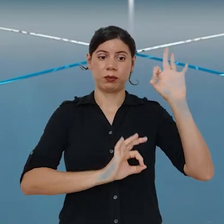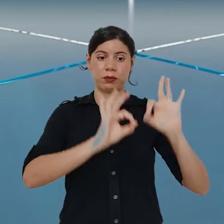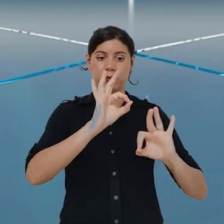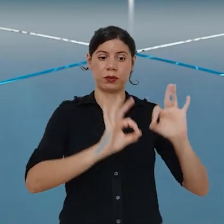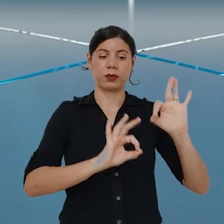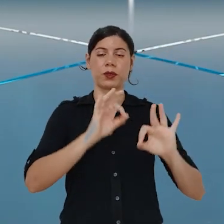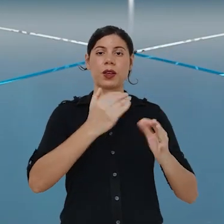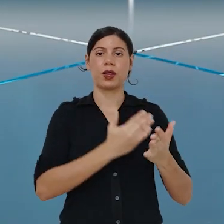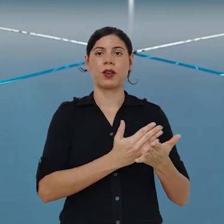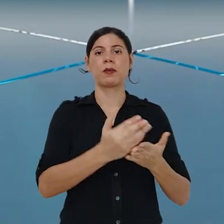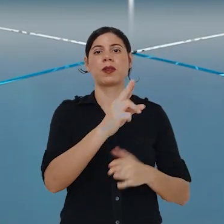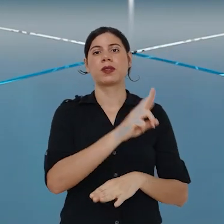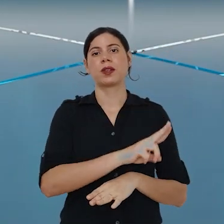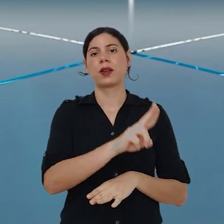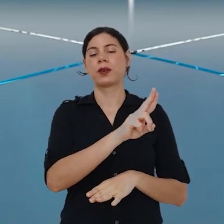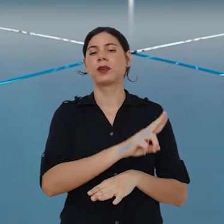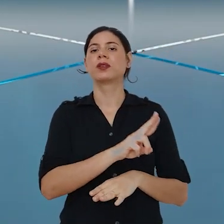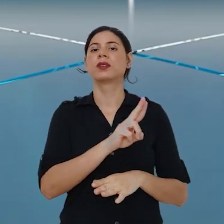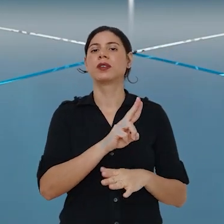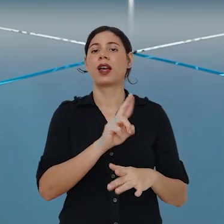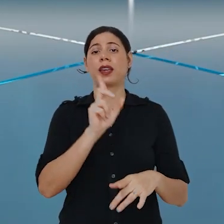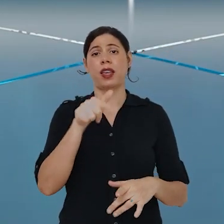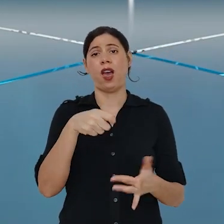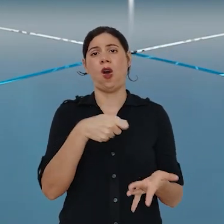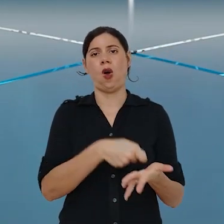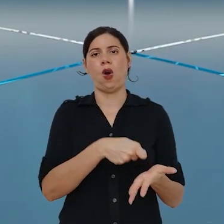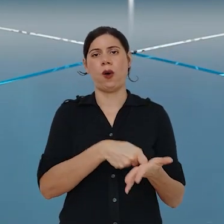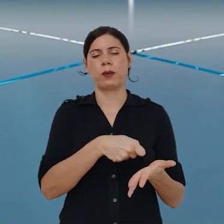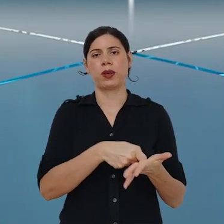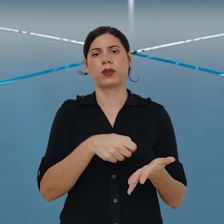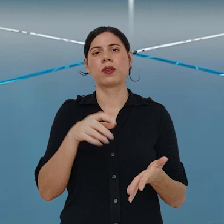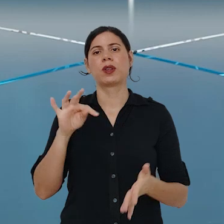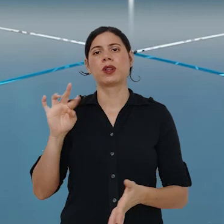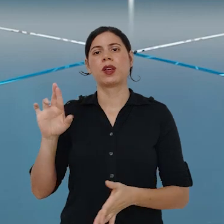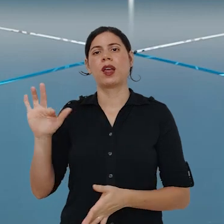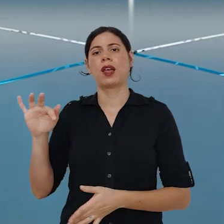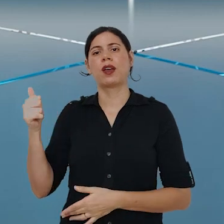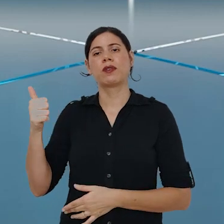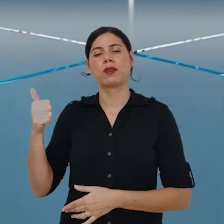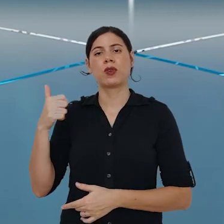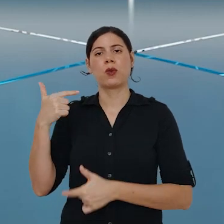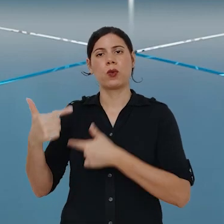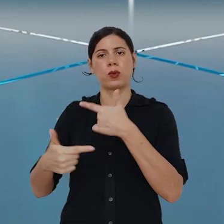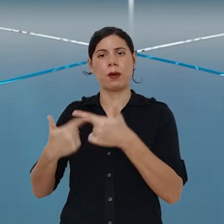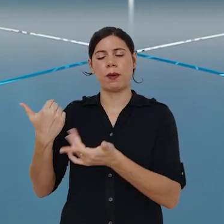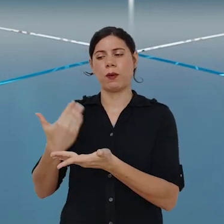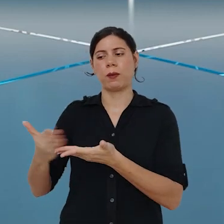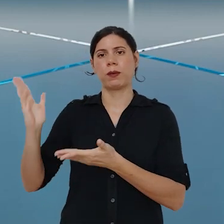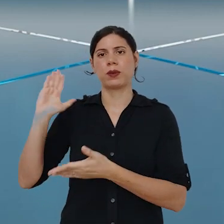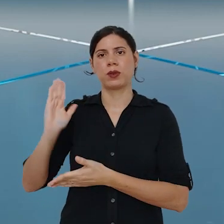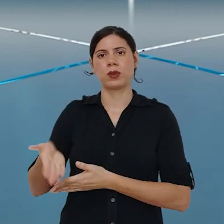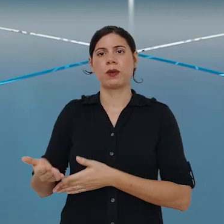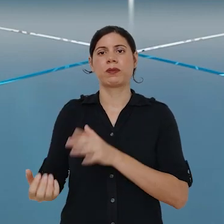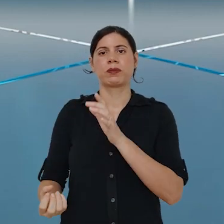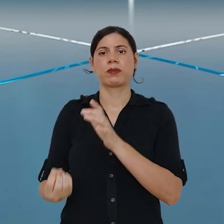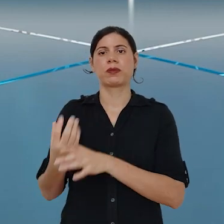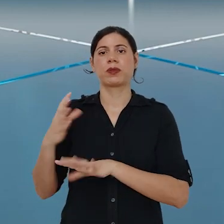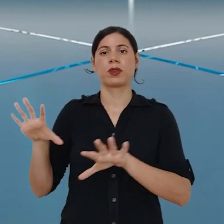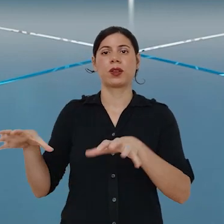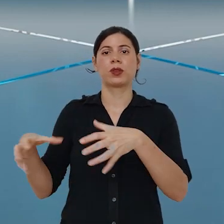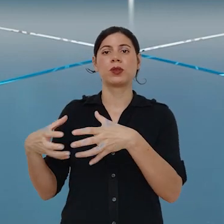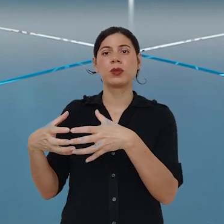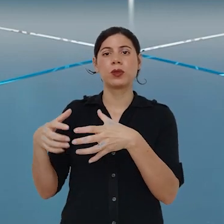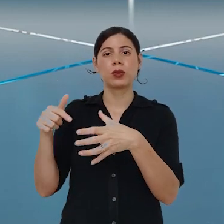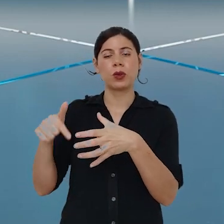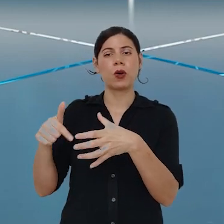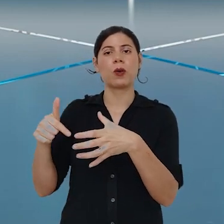que é de aplicação obrigatória. No TRF1, o trabalho já começou, com a formação de um grupo que está tratando do